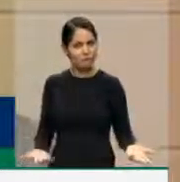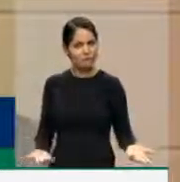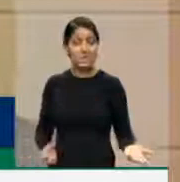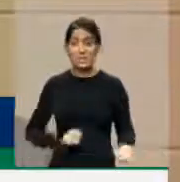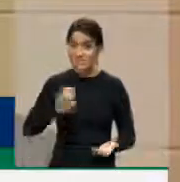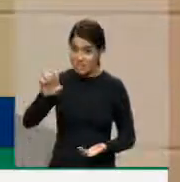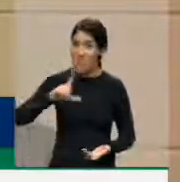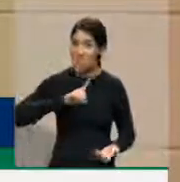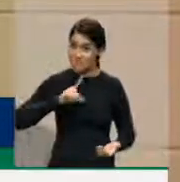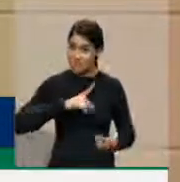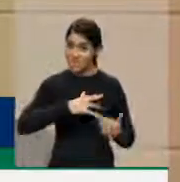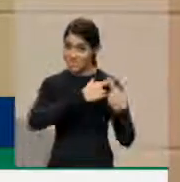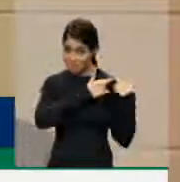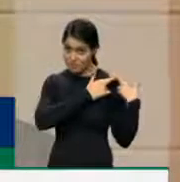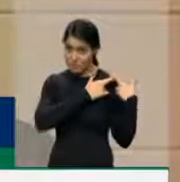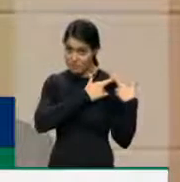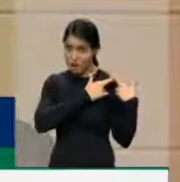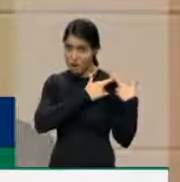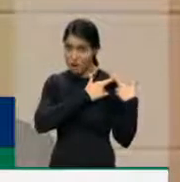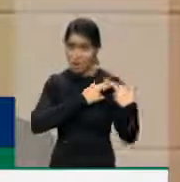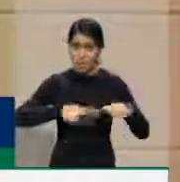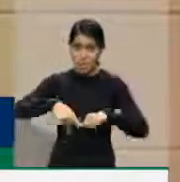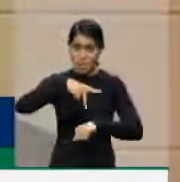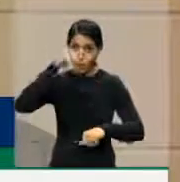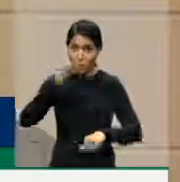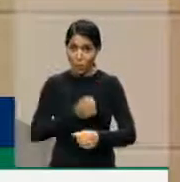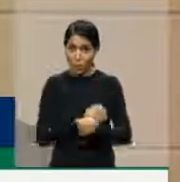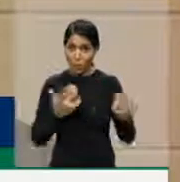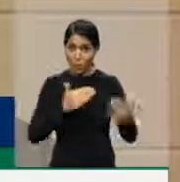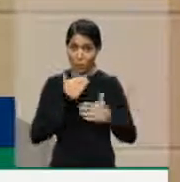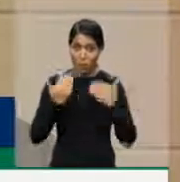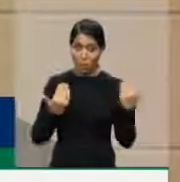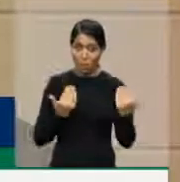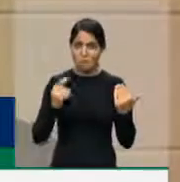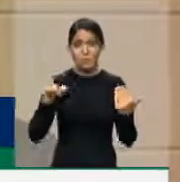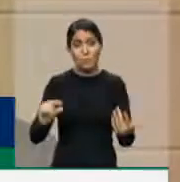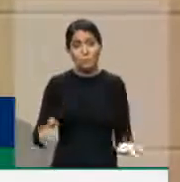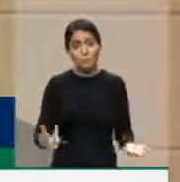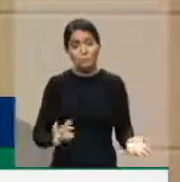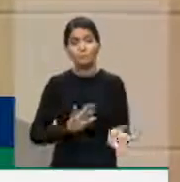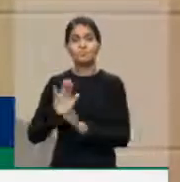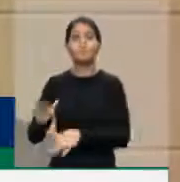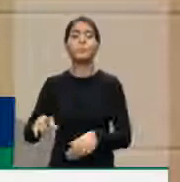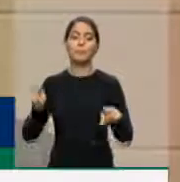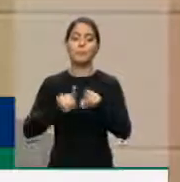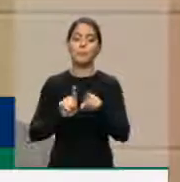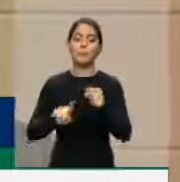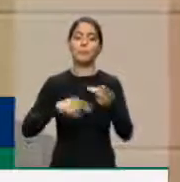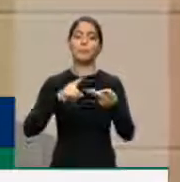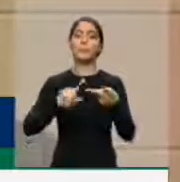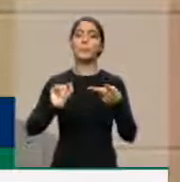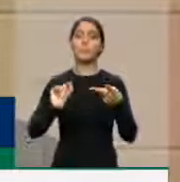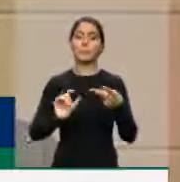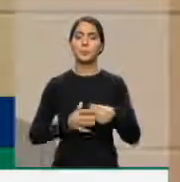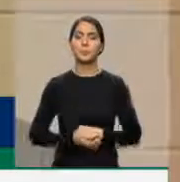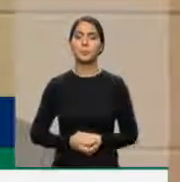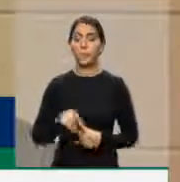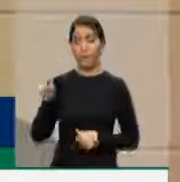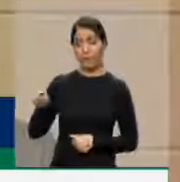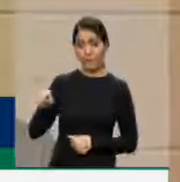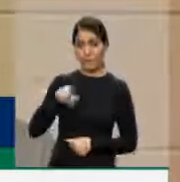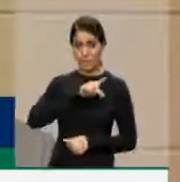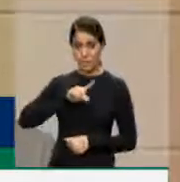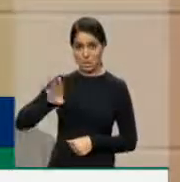números estarrecedores. Depois, o presidente disse que, por decisão judicial, todas as